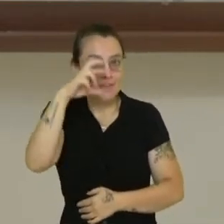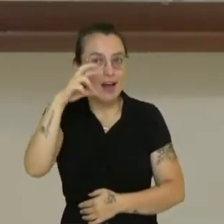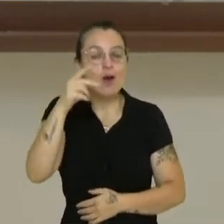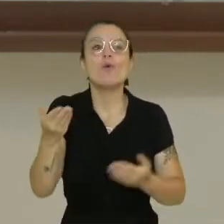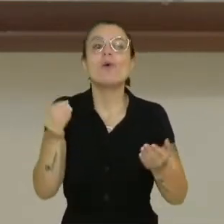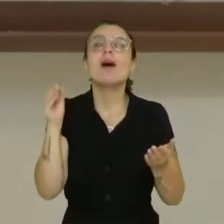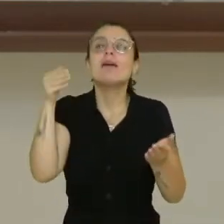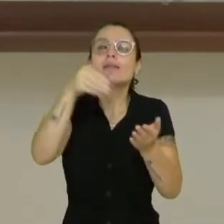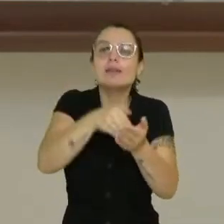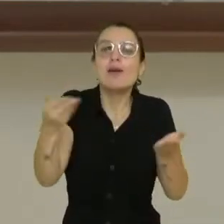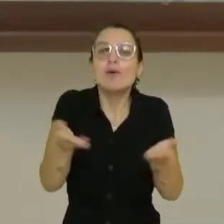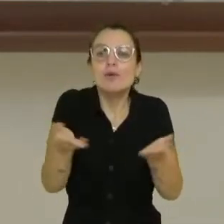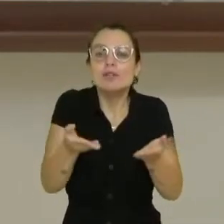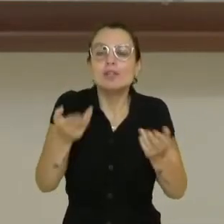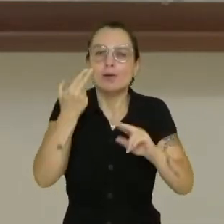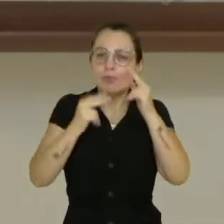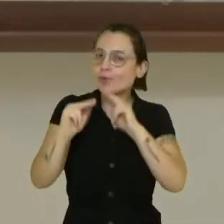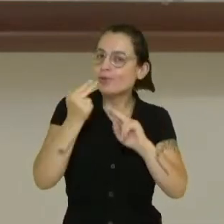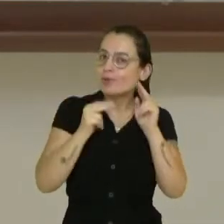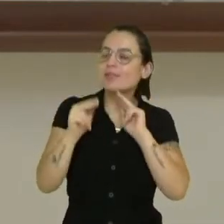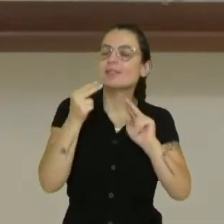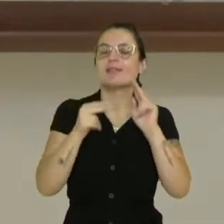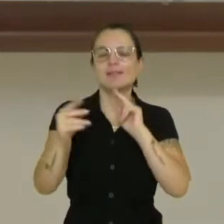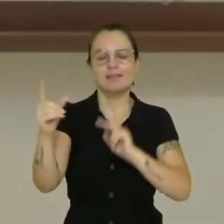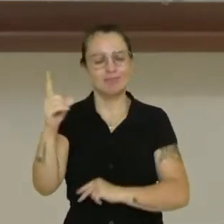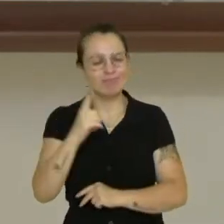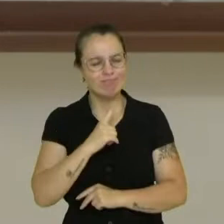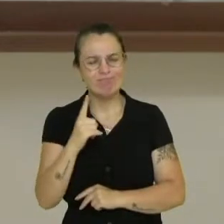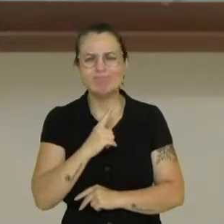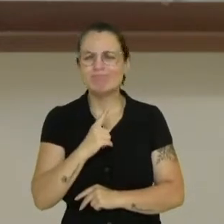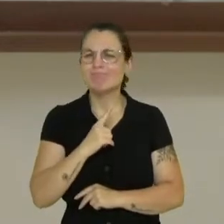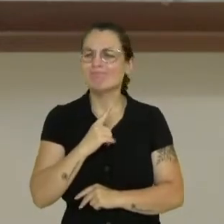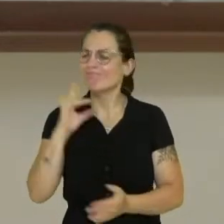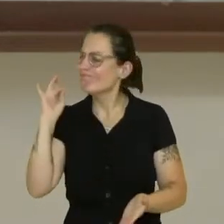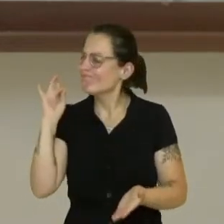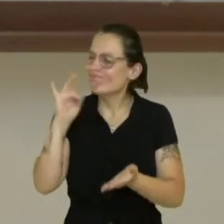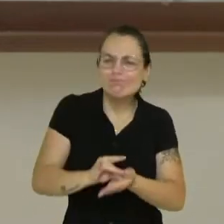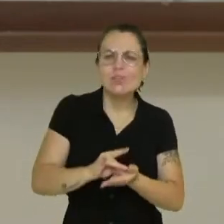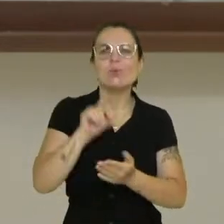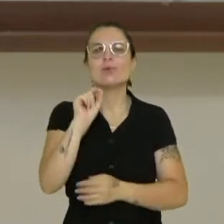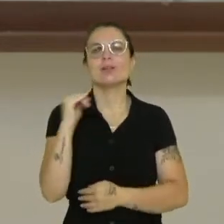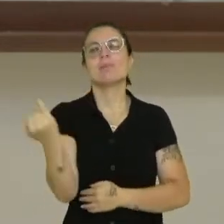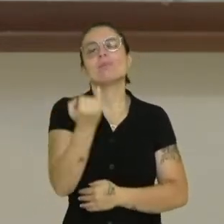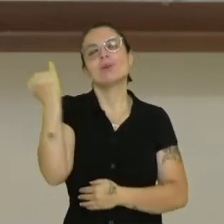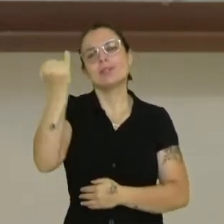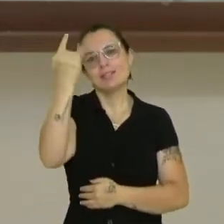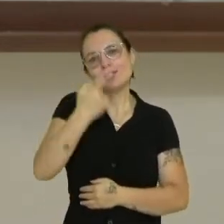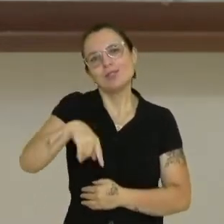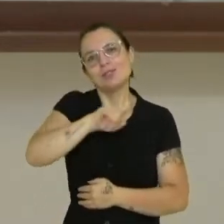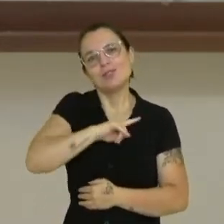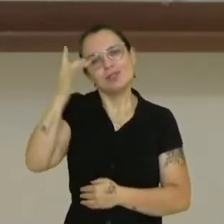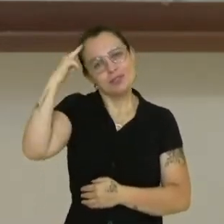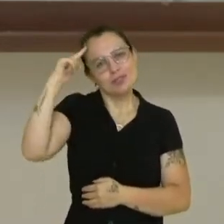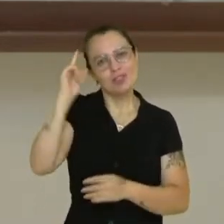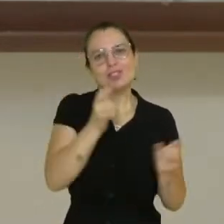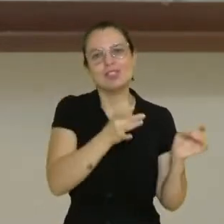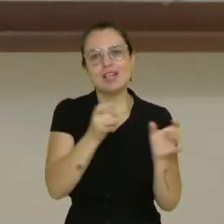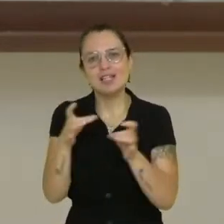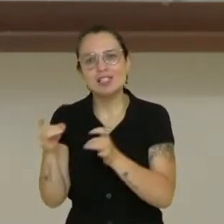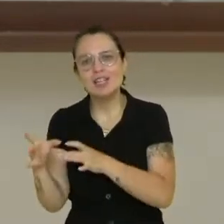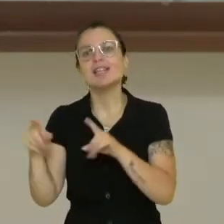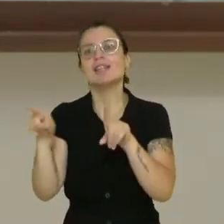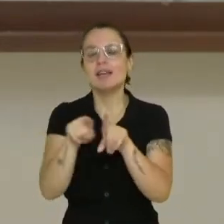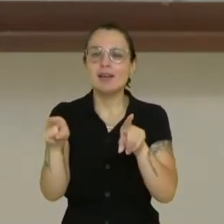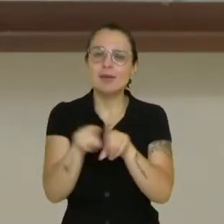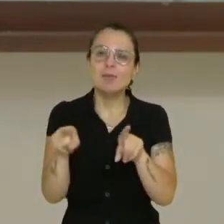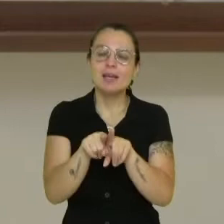dias de hoje a música ela é extremamente importante para o nosso dia a dia, mas também é algo